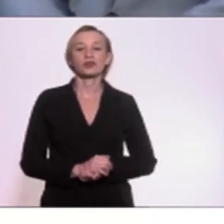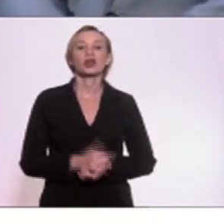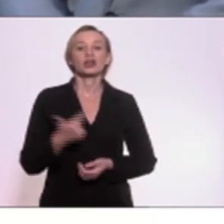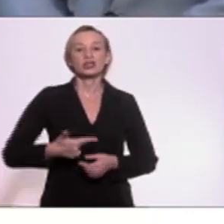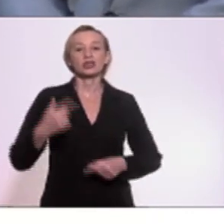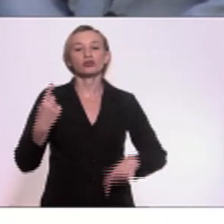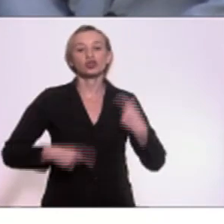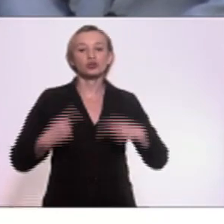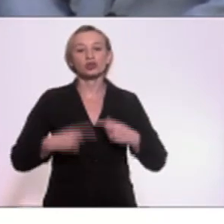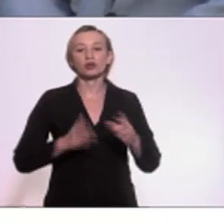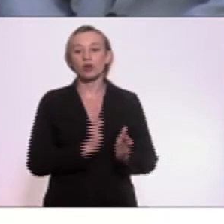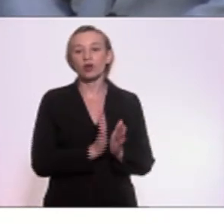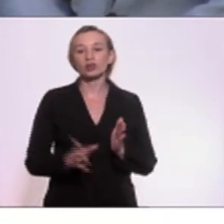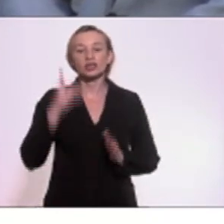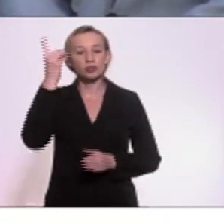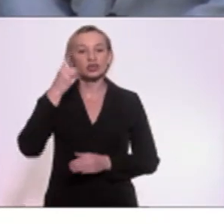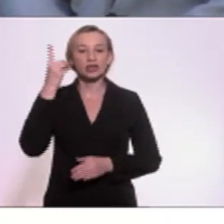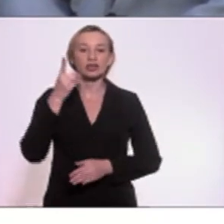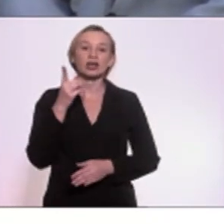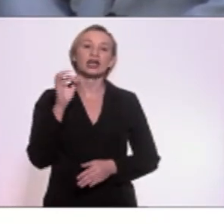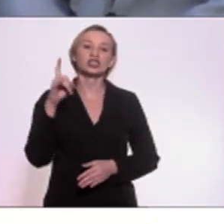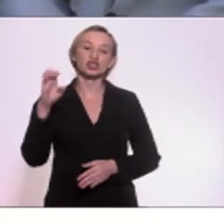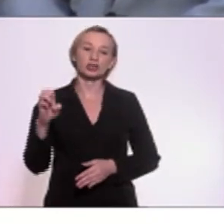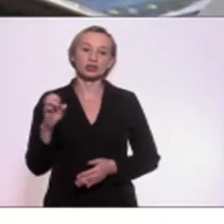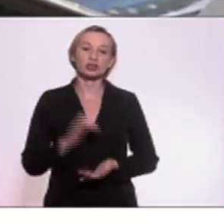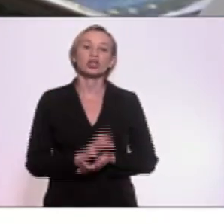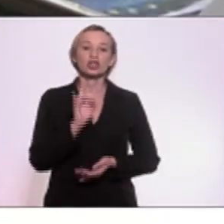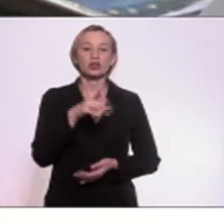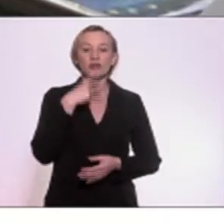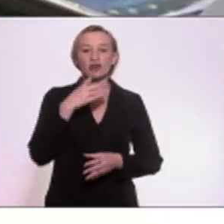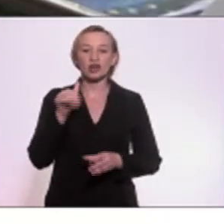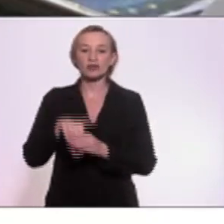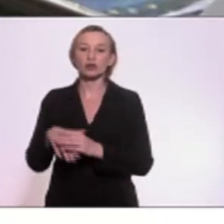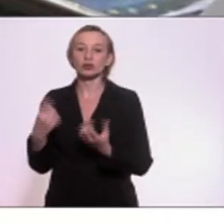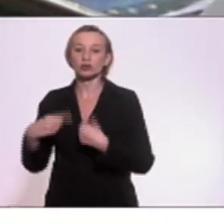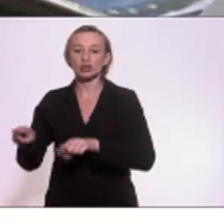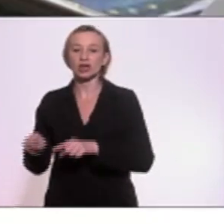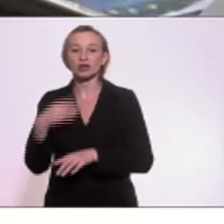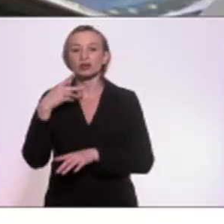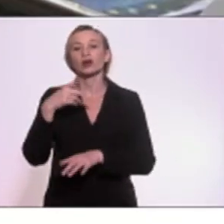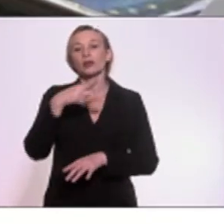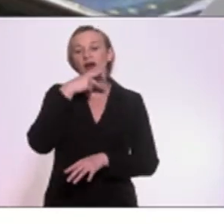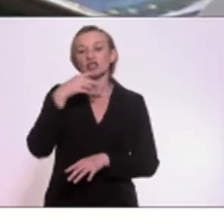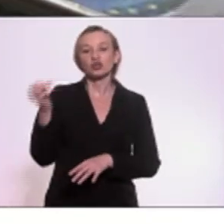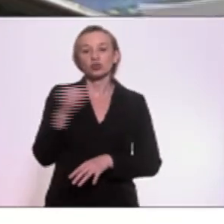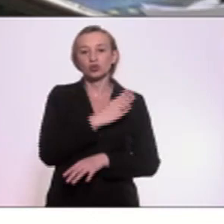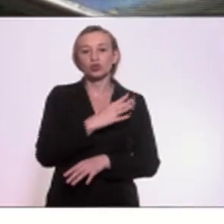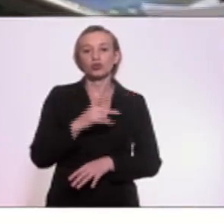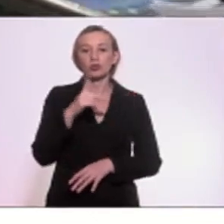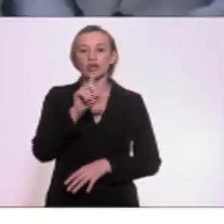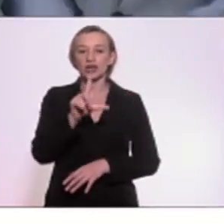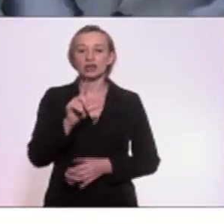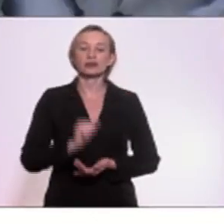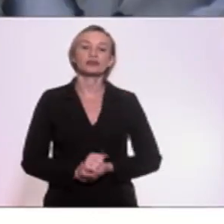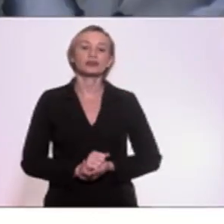segunda discussão. Questão de ordem, deputado Alexandre. Só consignar o voto contrário do novo no PL 95A, por favor, senhor